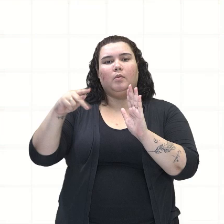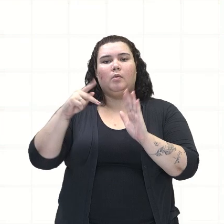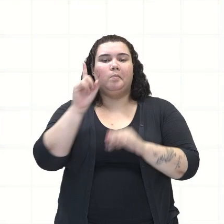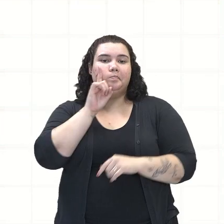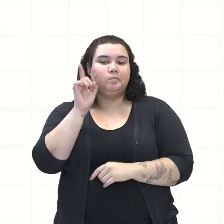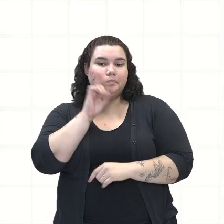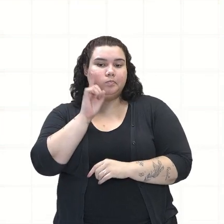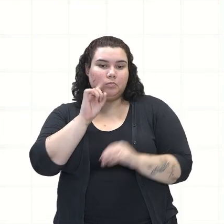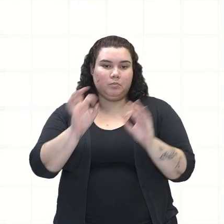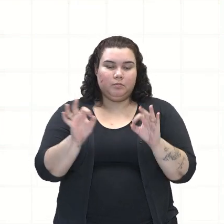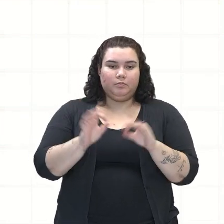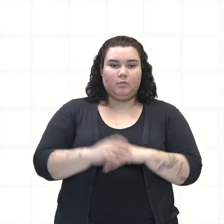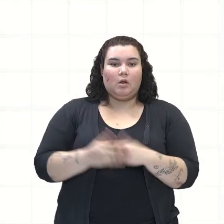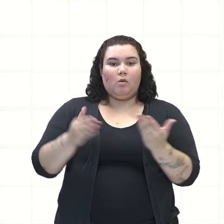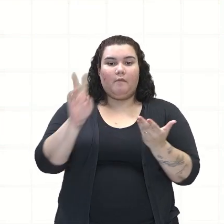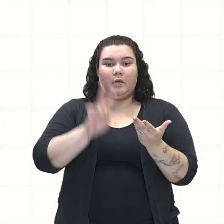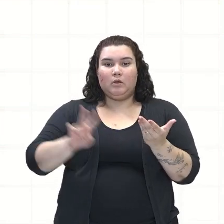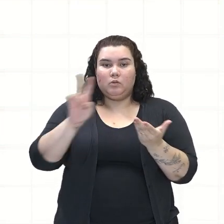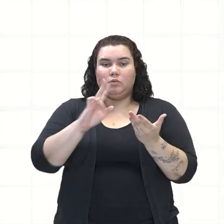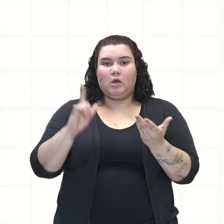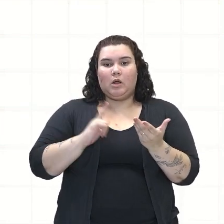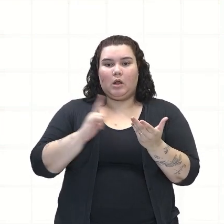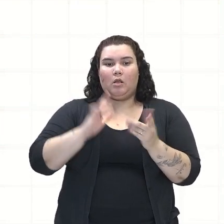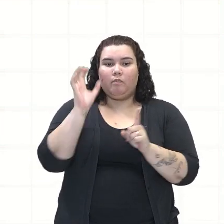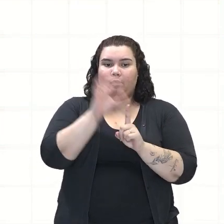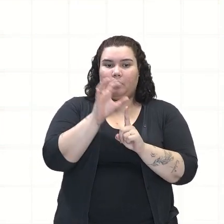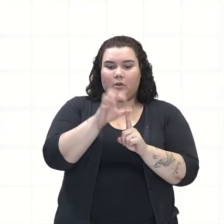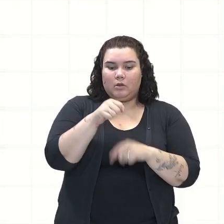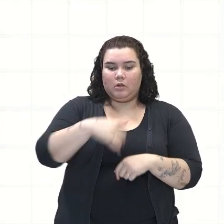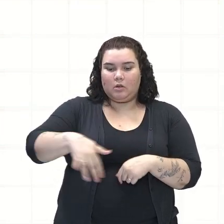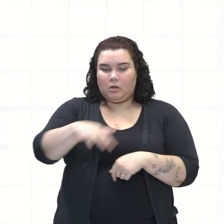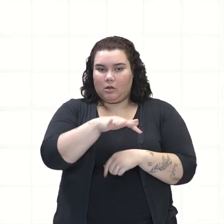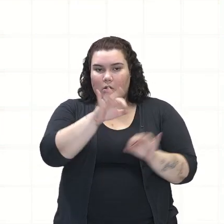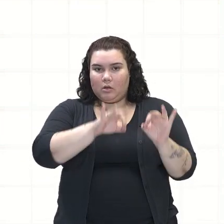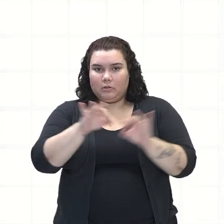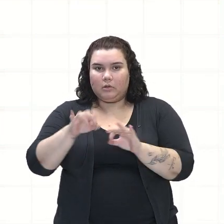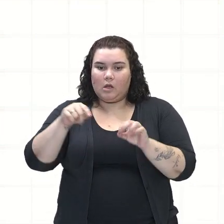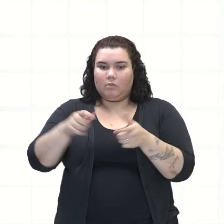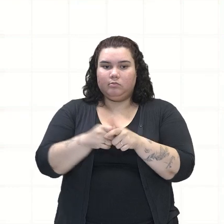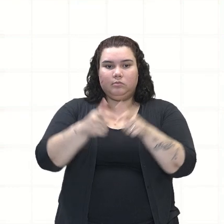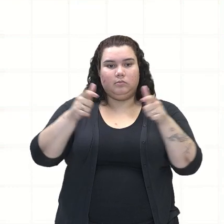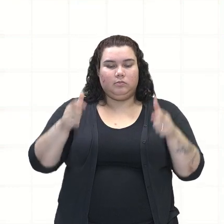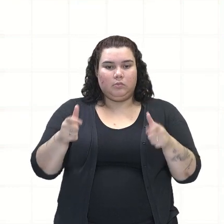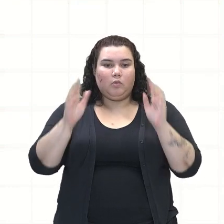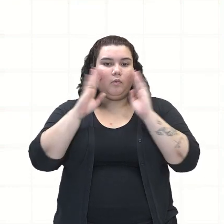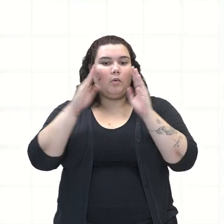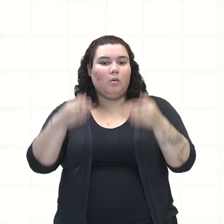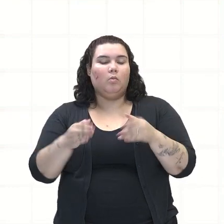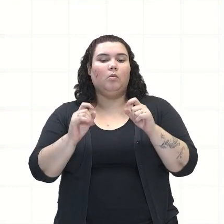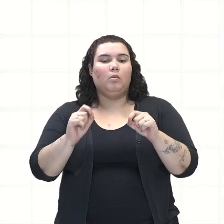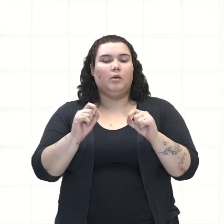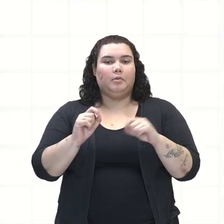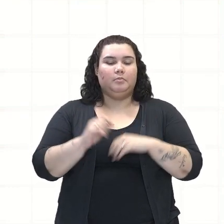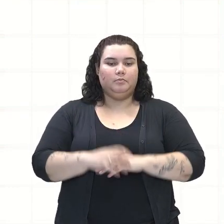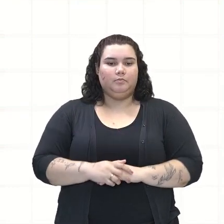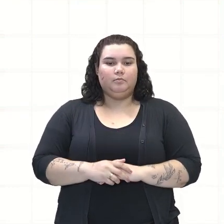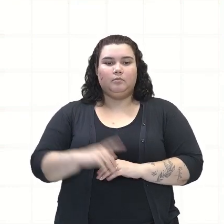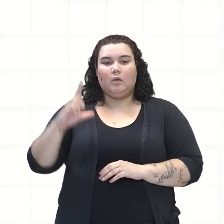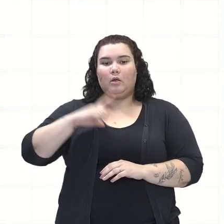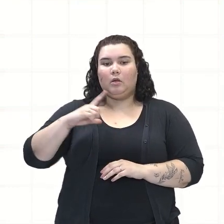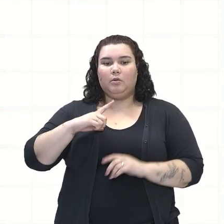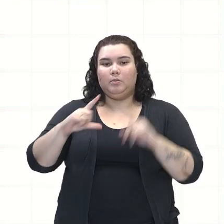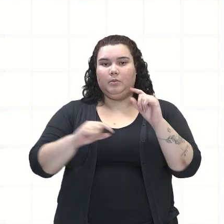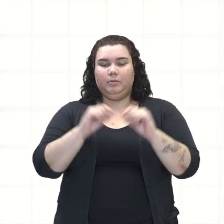Venezuela, ela ampliou o seu papel de influência dentro dessa organização, em especial a partir do momento em